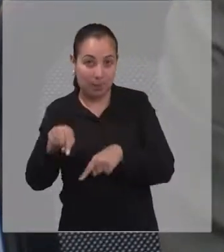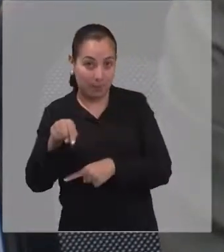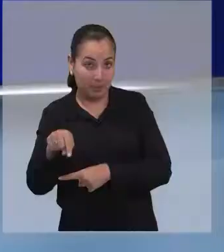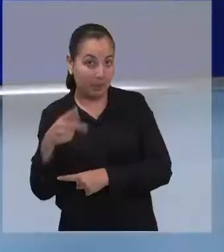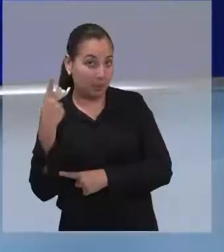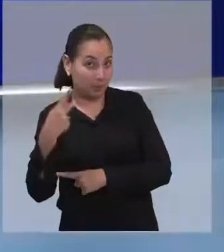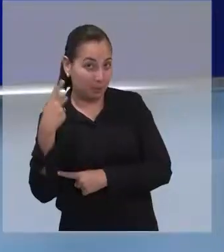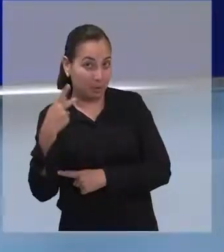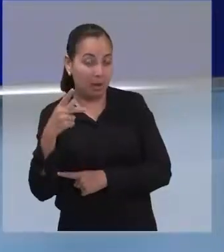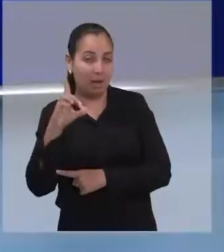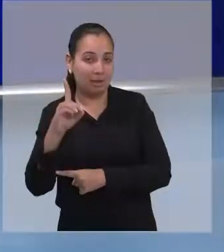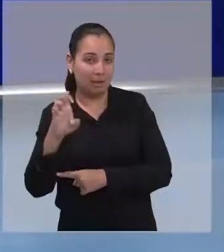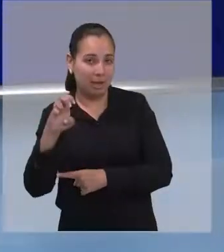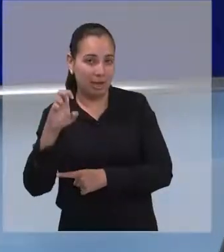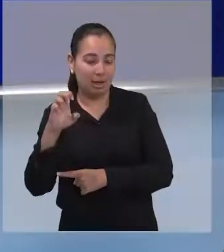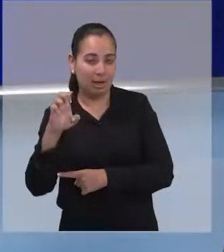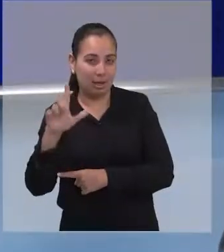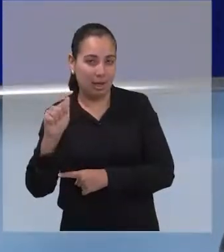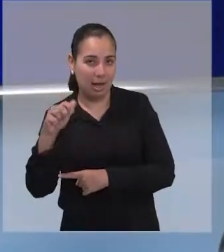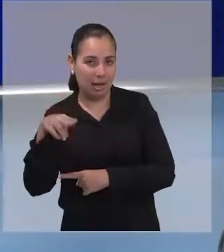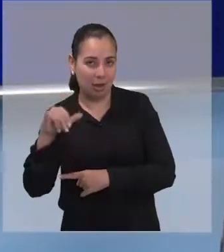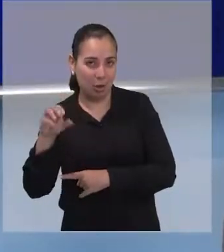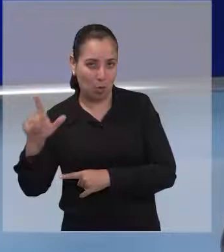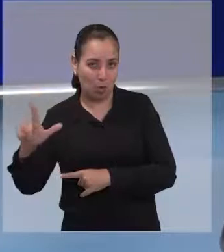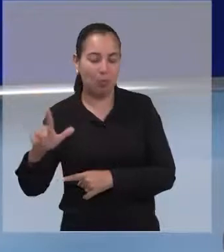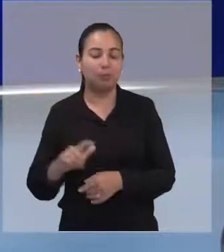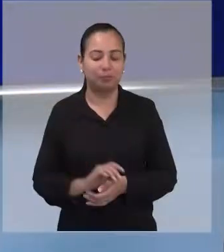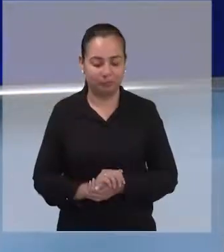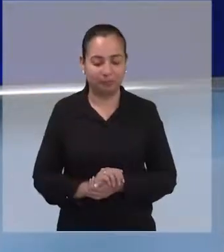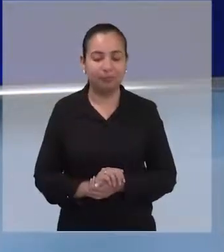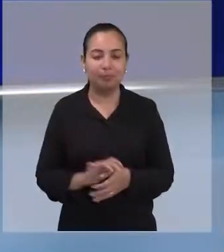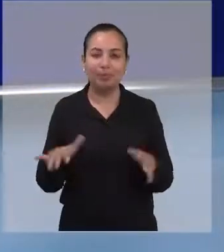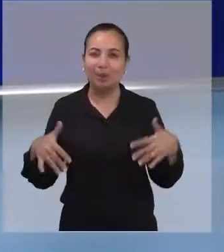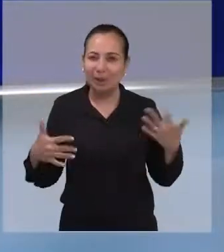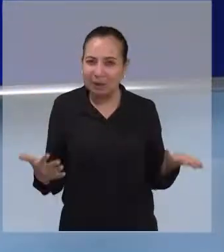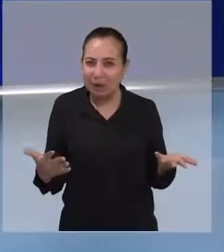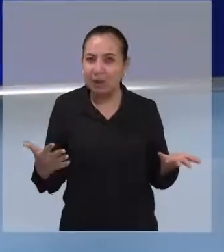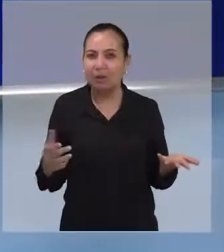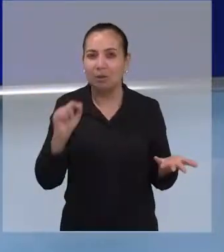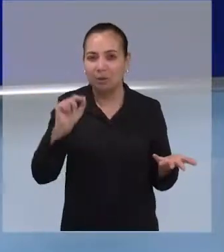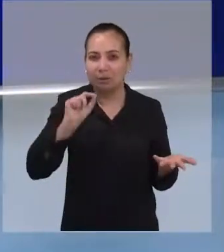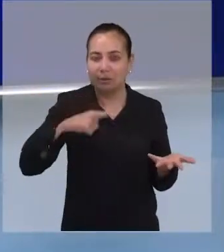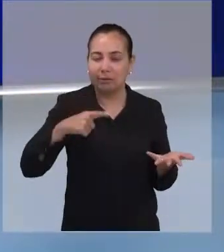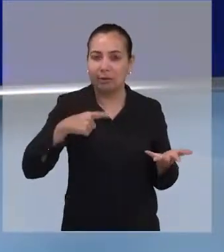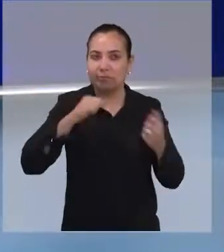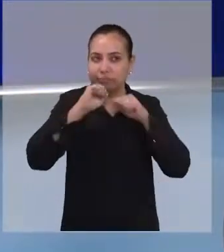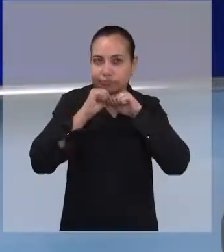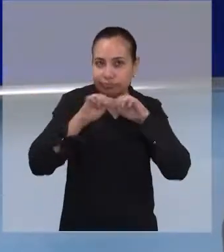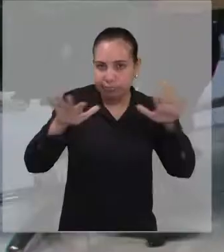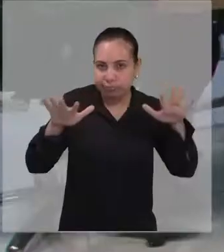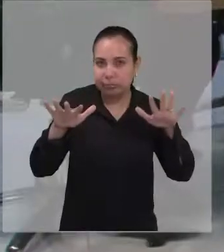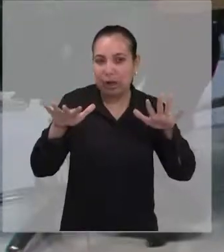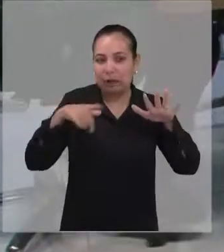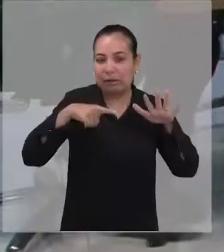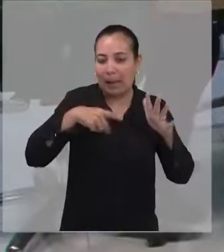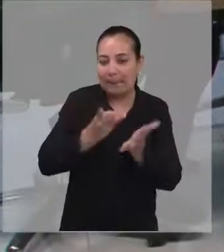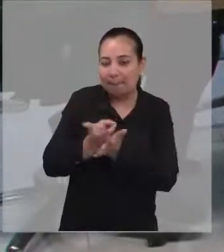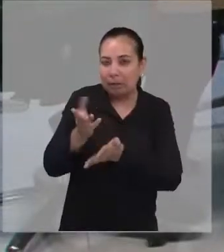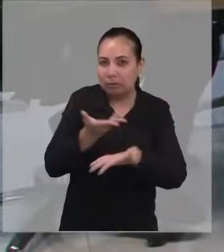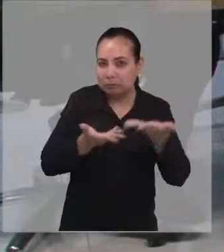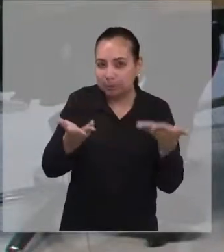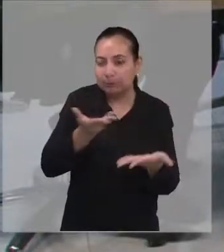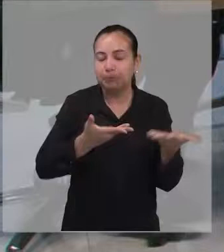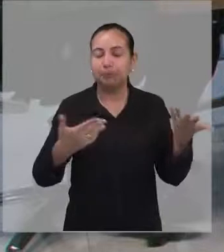Delagnol, discutindo todos os aspectos mais visíveis. Professor Clésio, para os